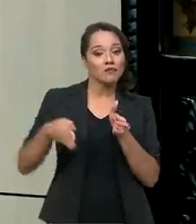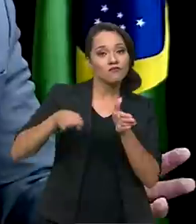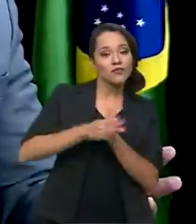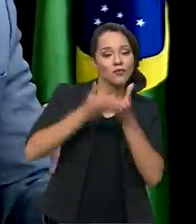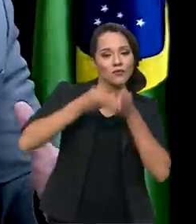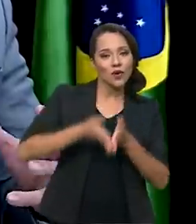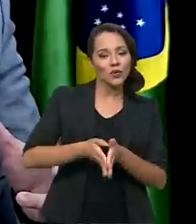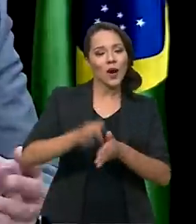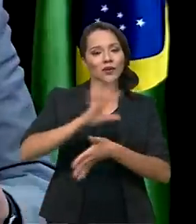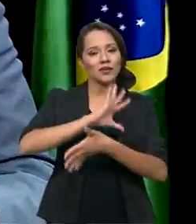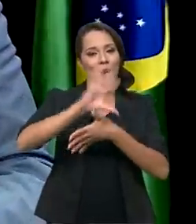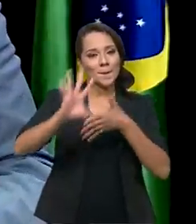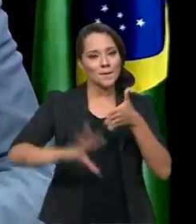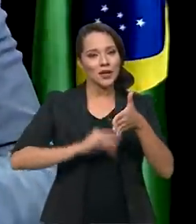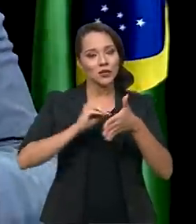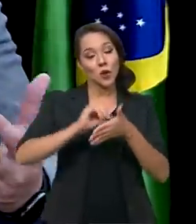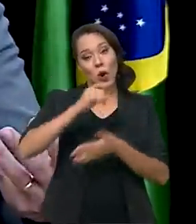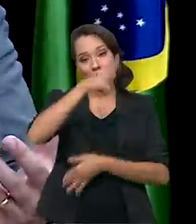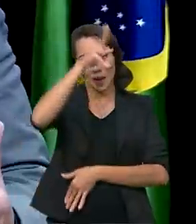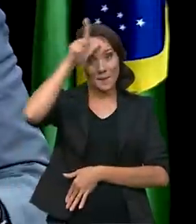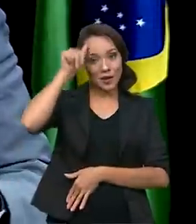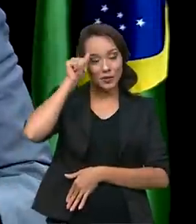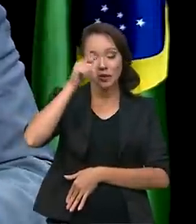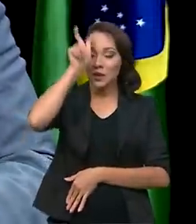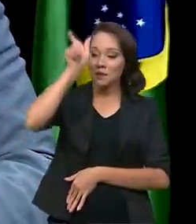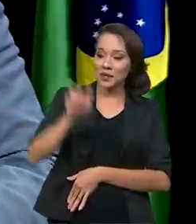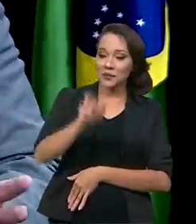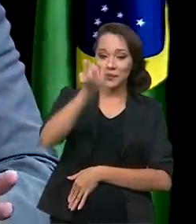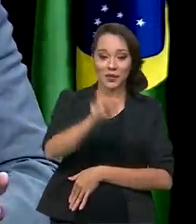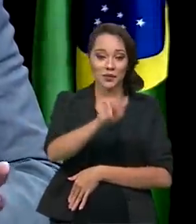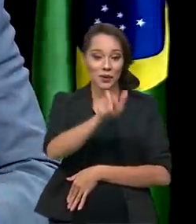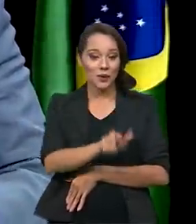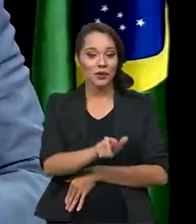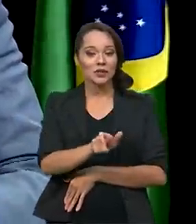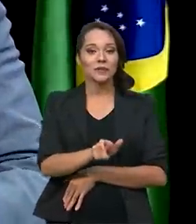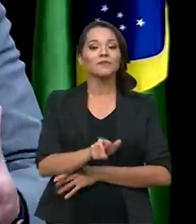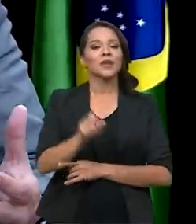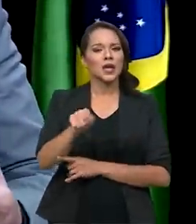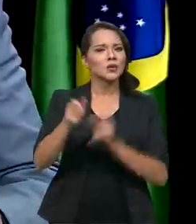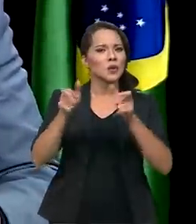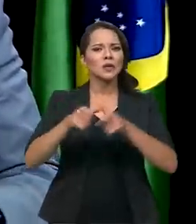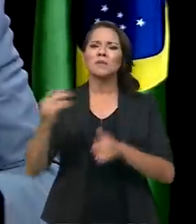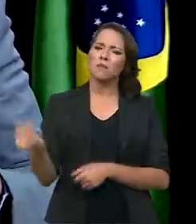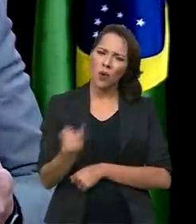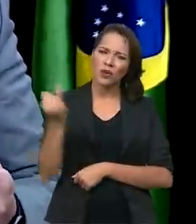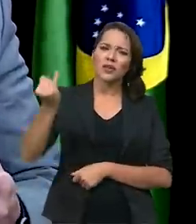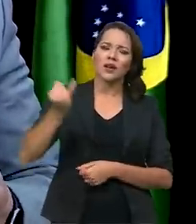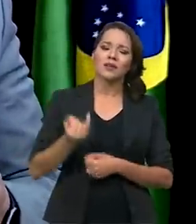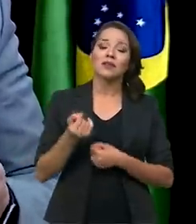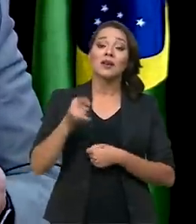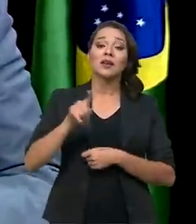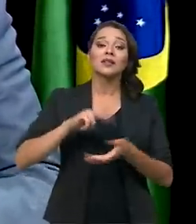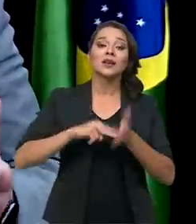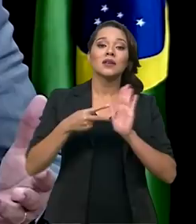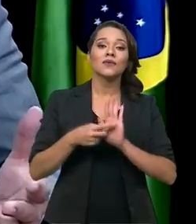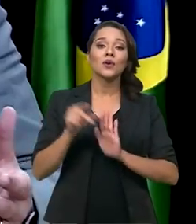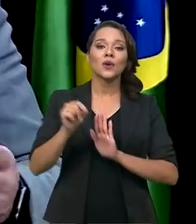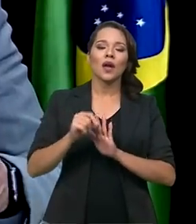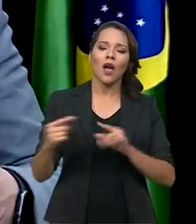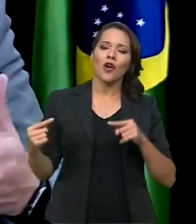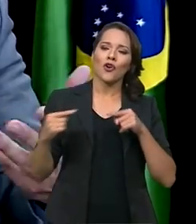pequeno porte na Amazônia, e para aquelas pessoas, esses terminais são fundamentais, porque representam